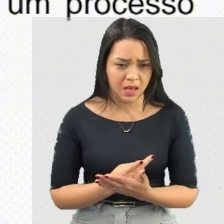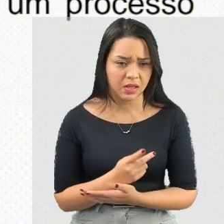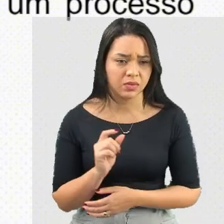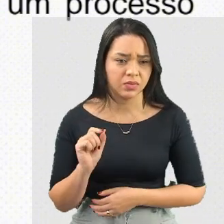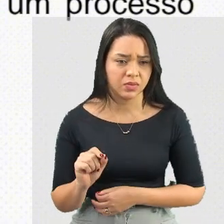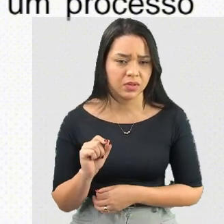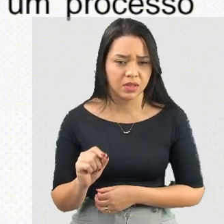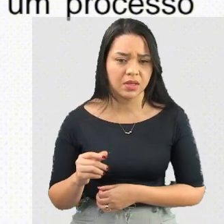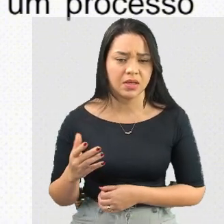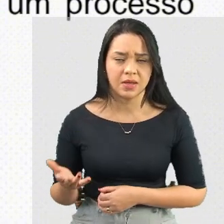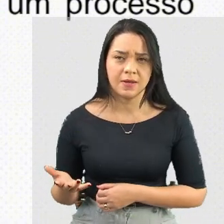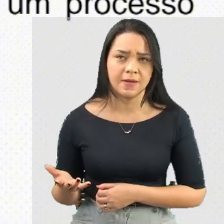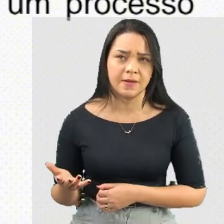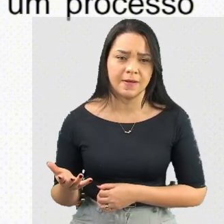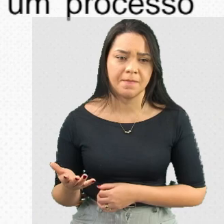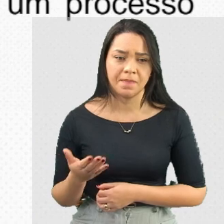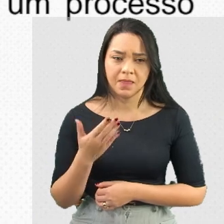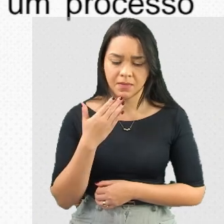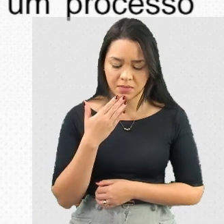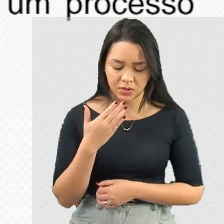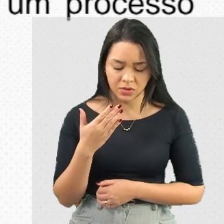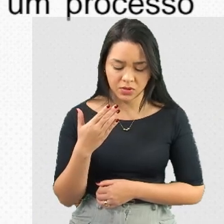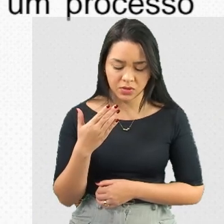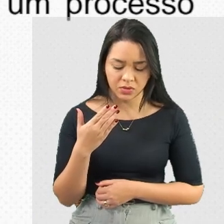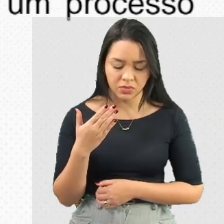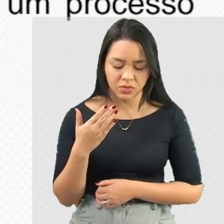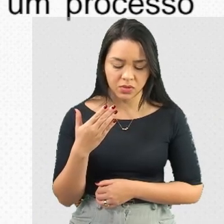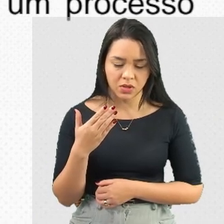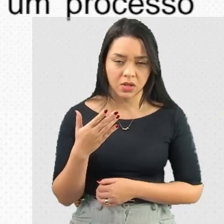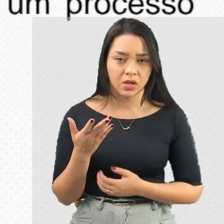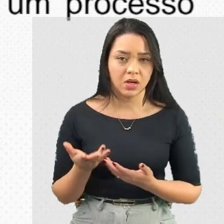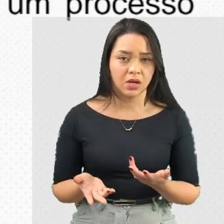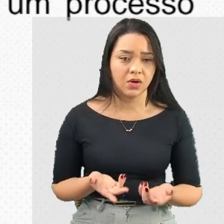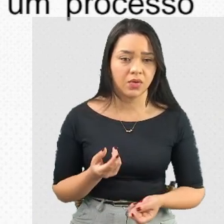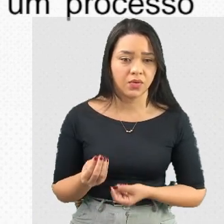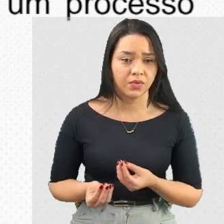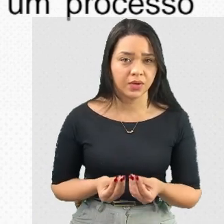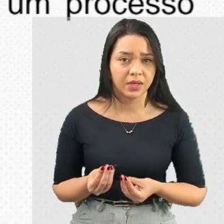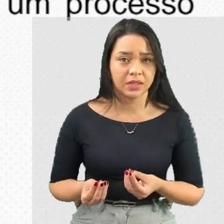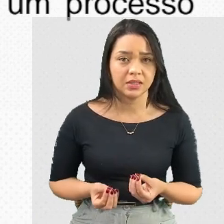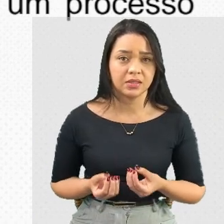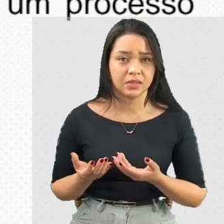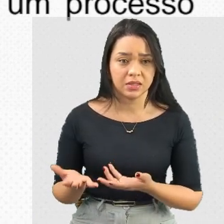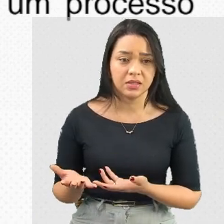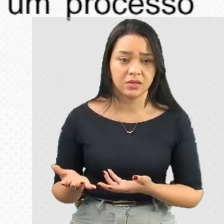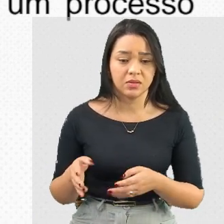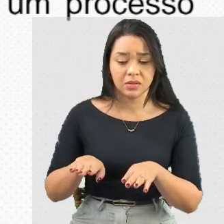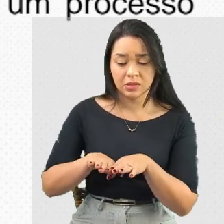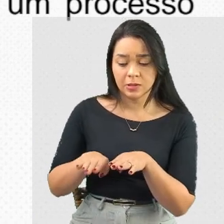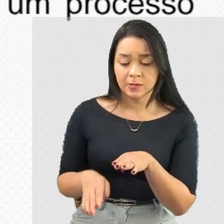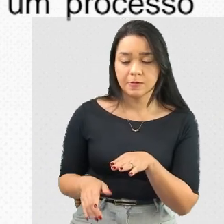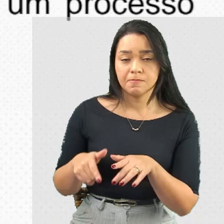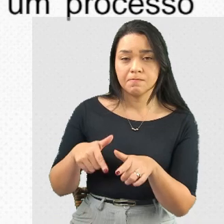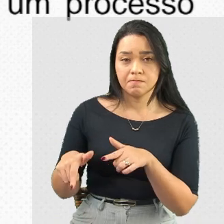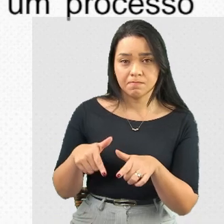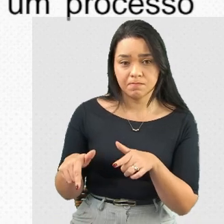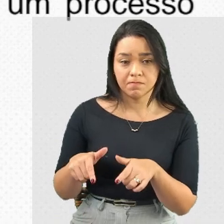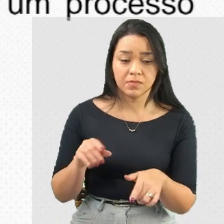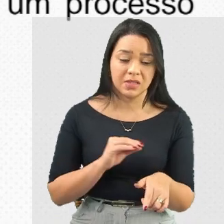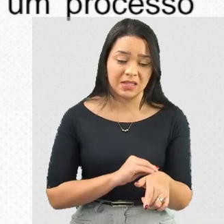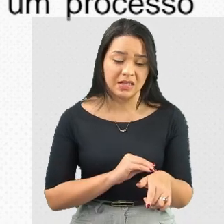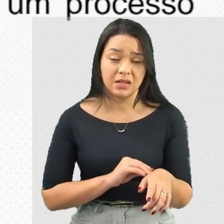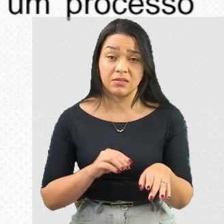estão pedindo um favor, acabam oferecendo subempregos, com